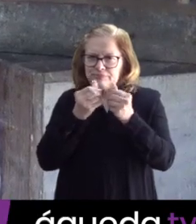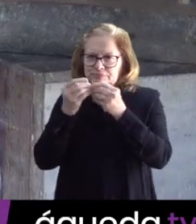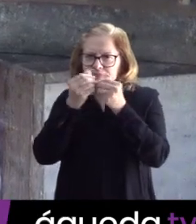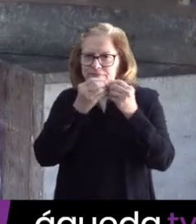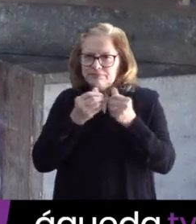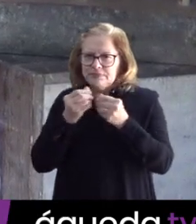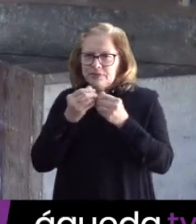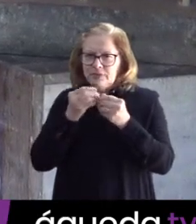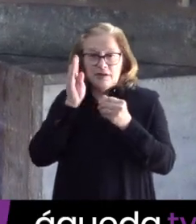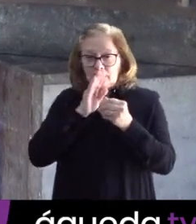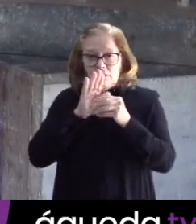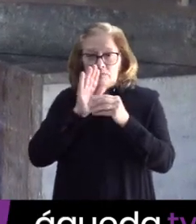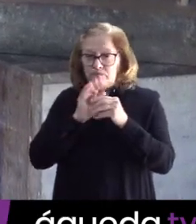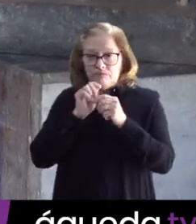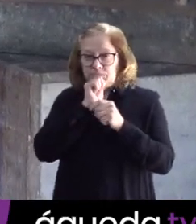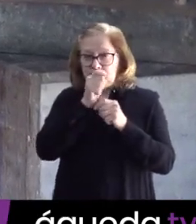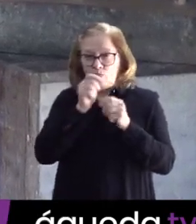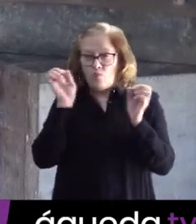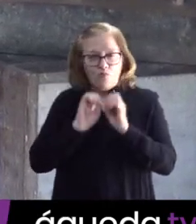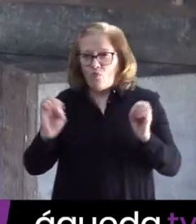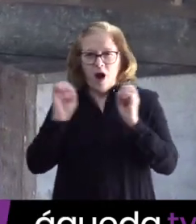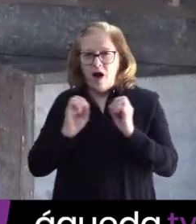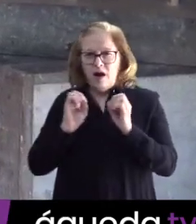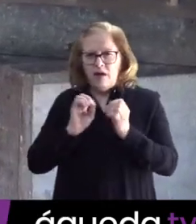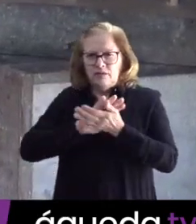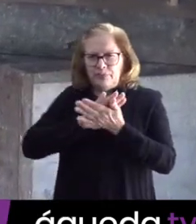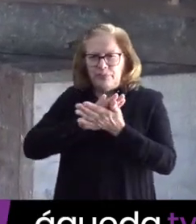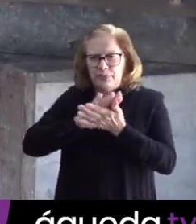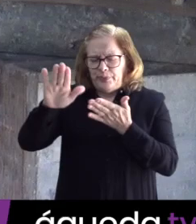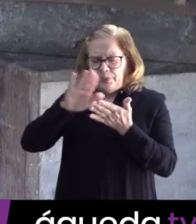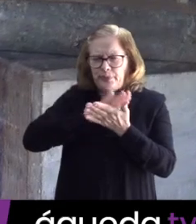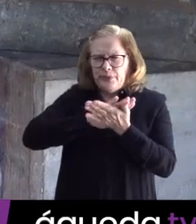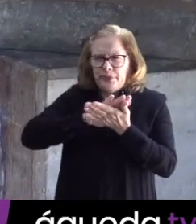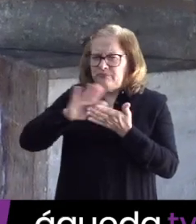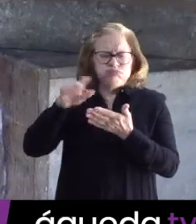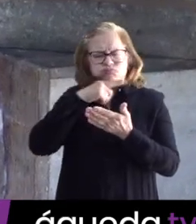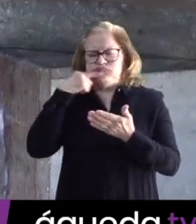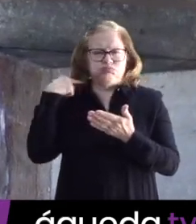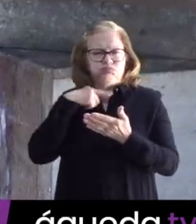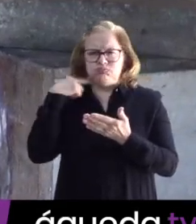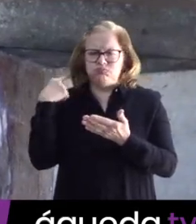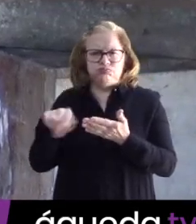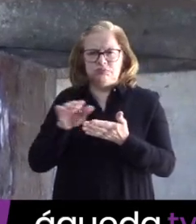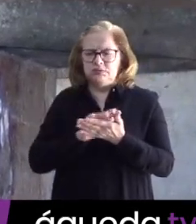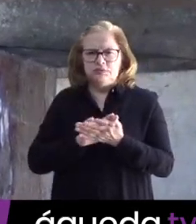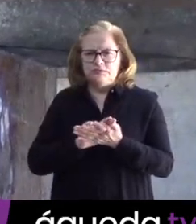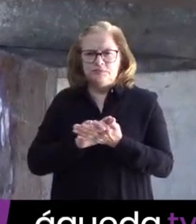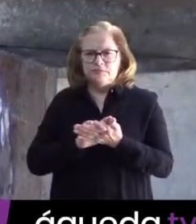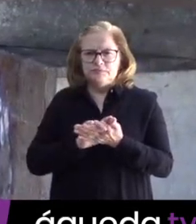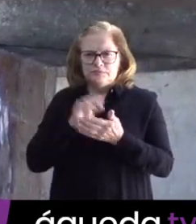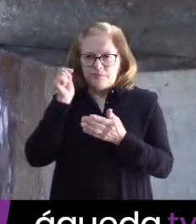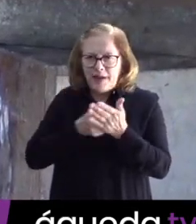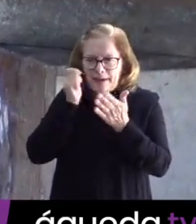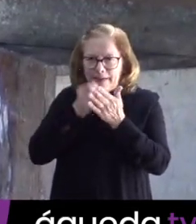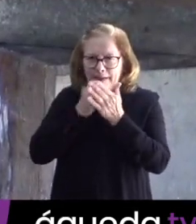Ou não estar picada, considera-se as mós cegas. Ao picá-la,